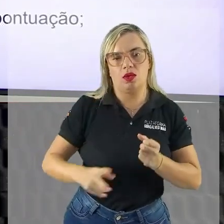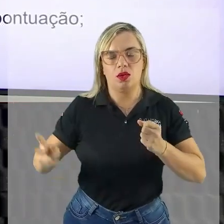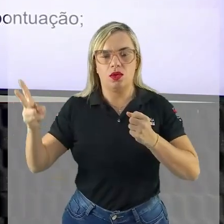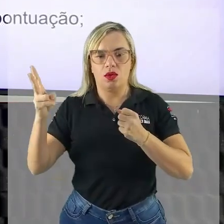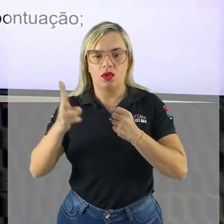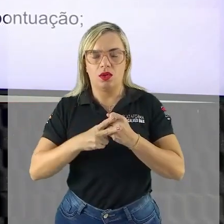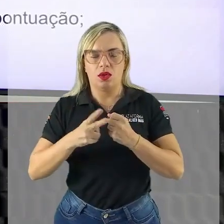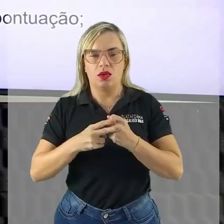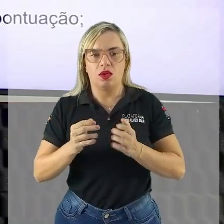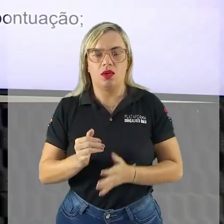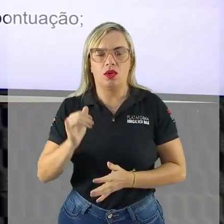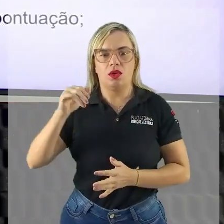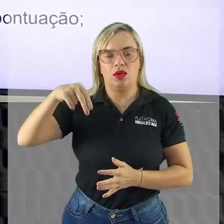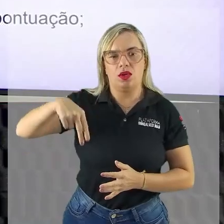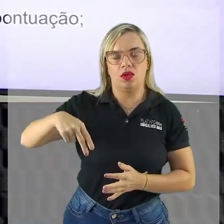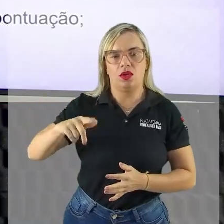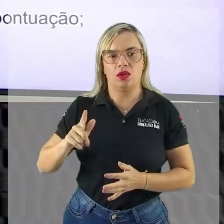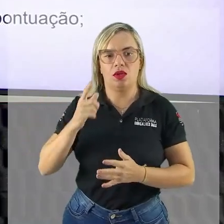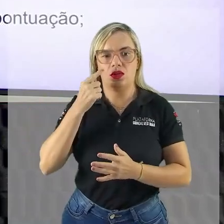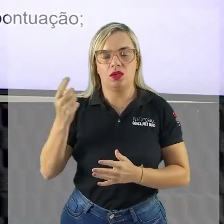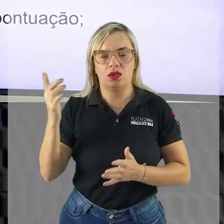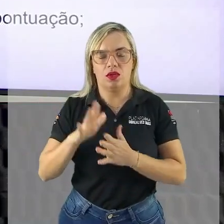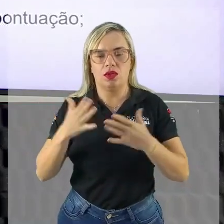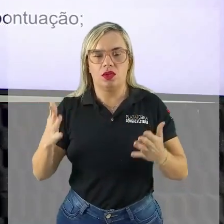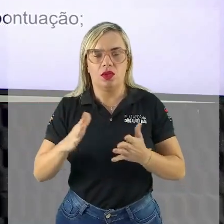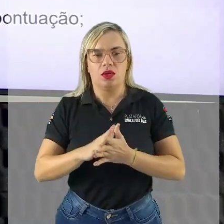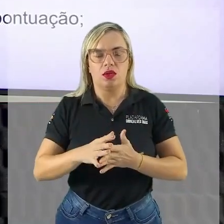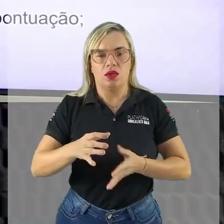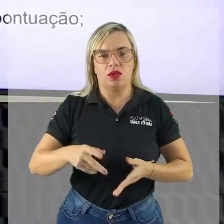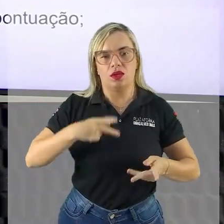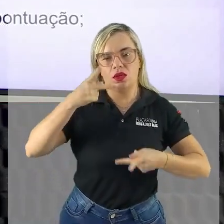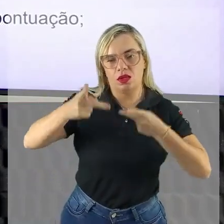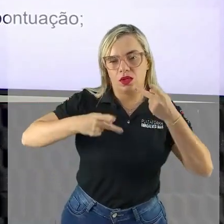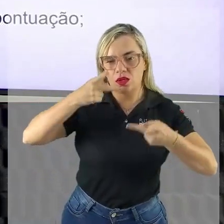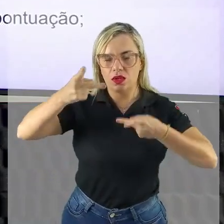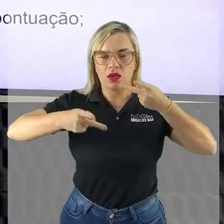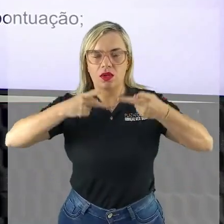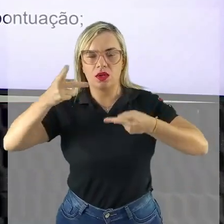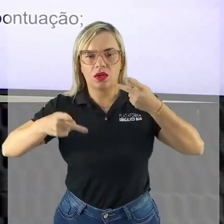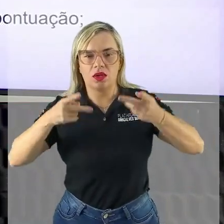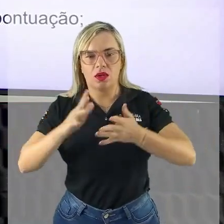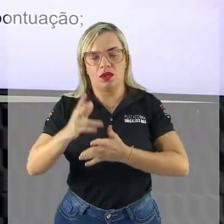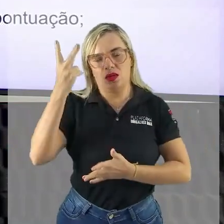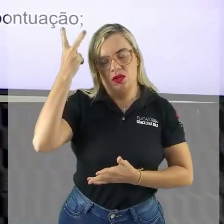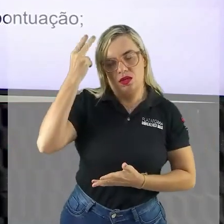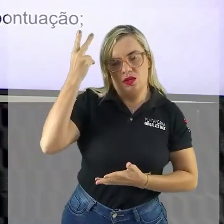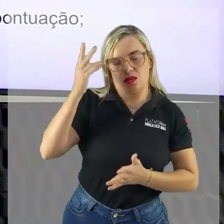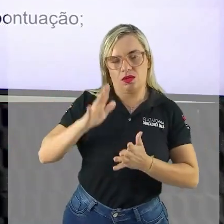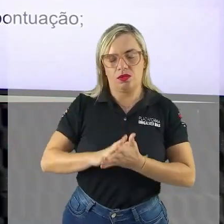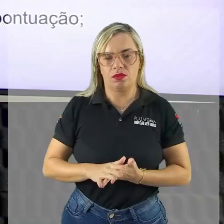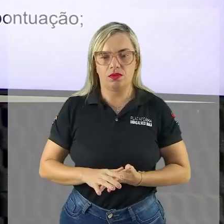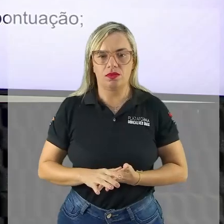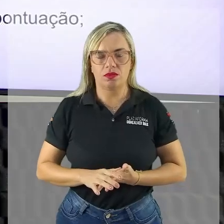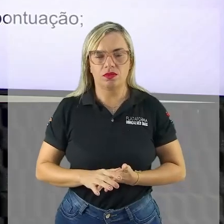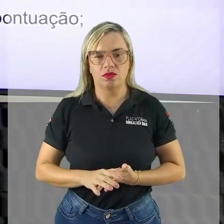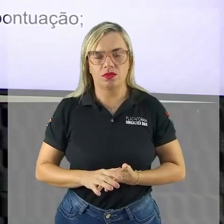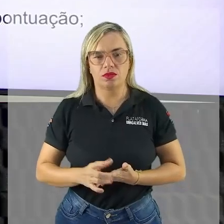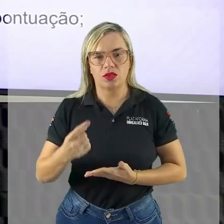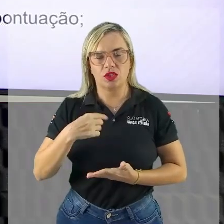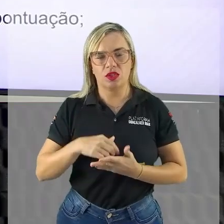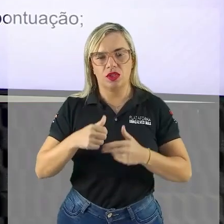com ing. Na oralidade, no dia a dia, é muito comum as pessoas falarem assim: vou estar